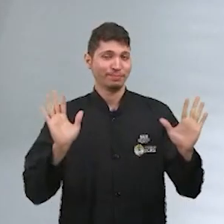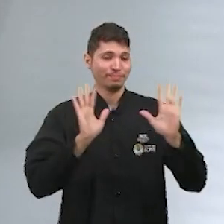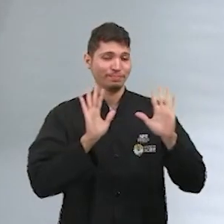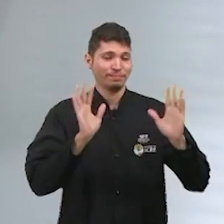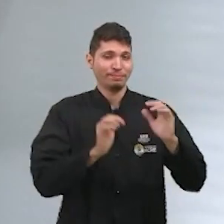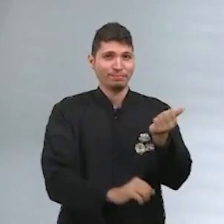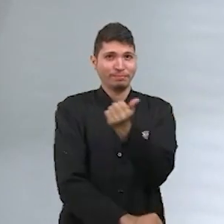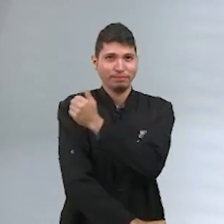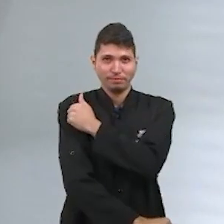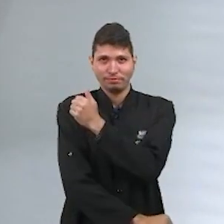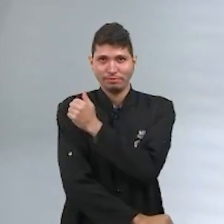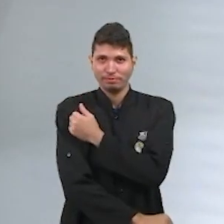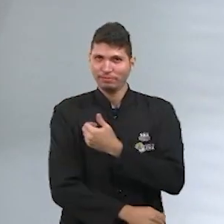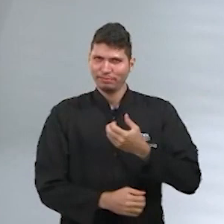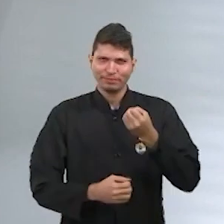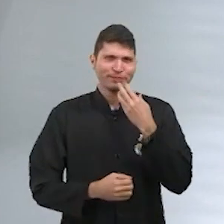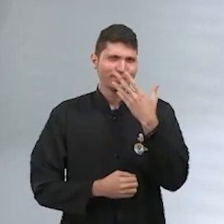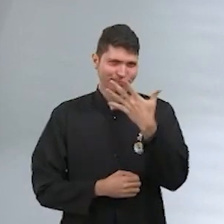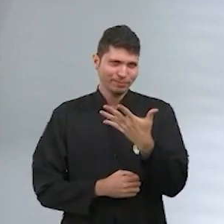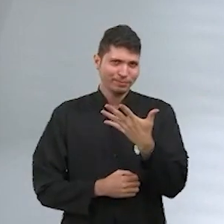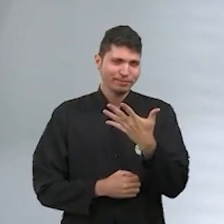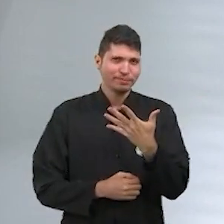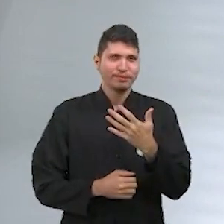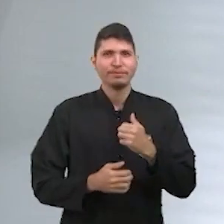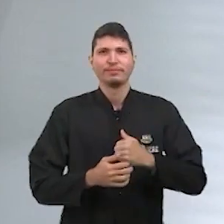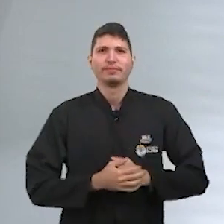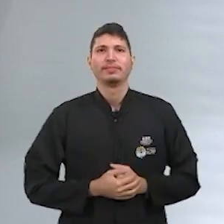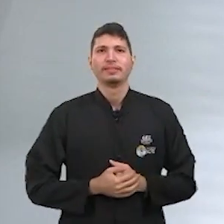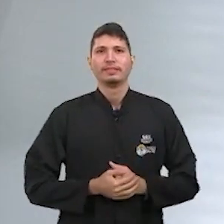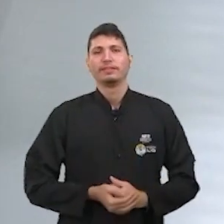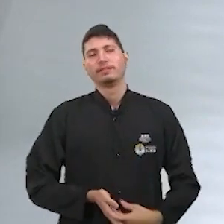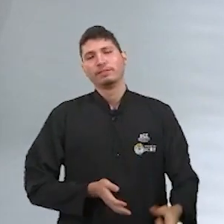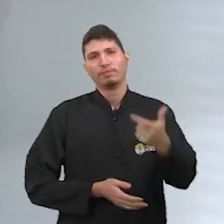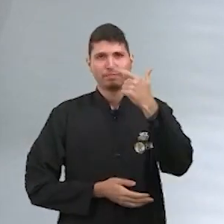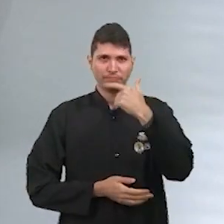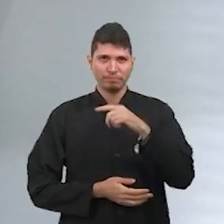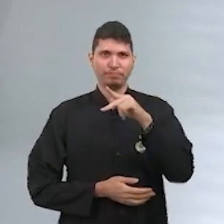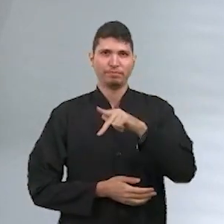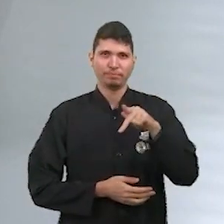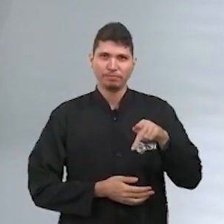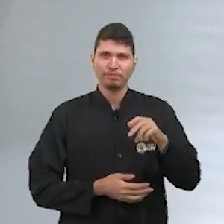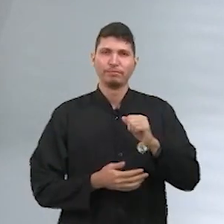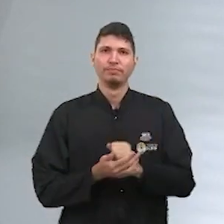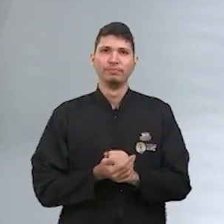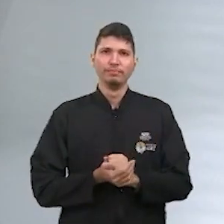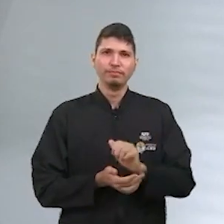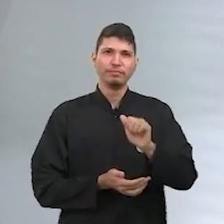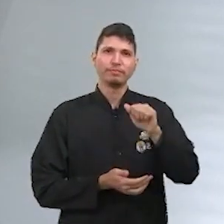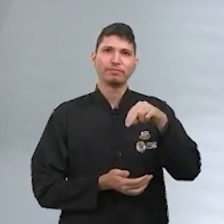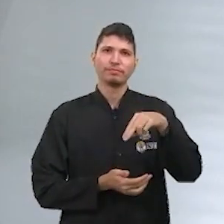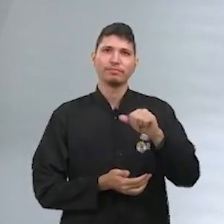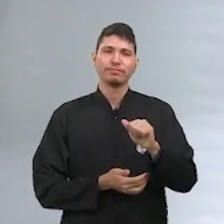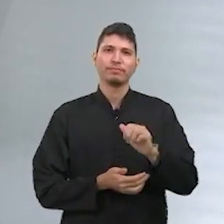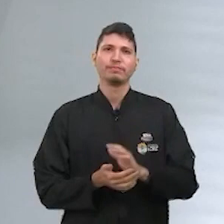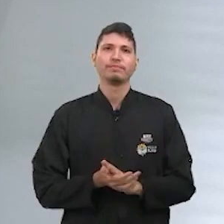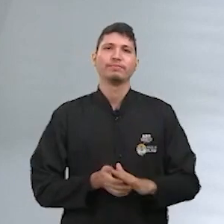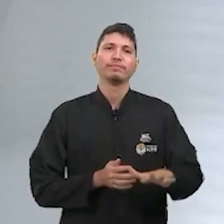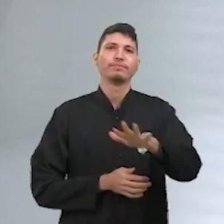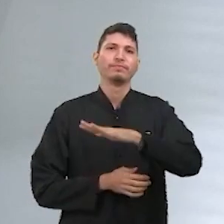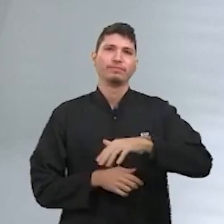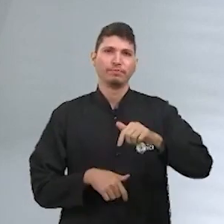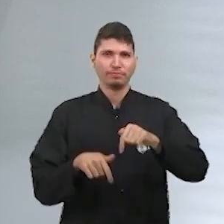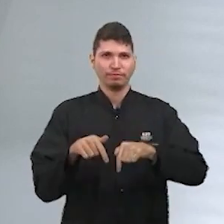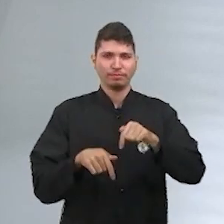Olá, querido estudante, tudo bem com vocês? Eu sou a professora Ana Caroline, professora do componente de Química, e hoje vamos